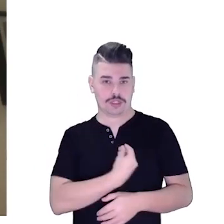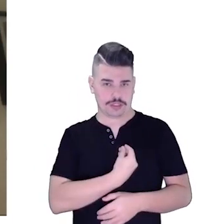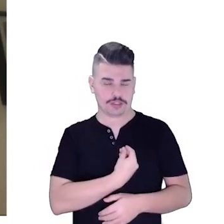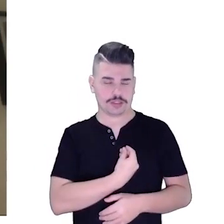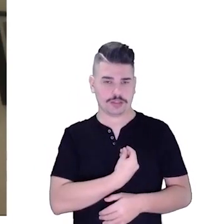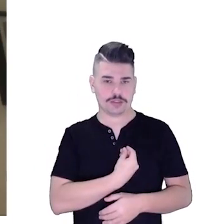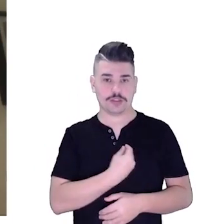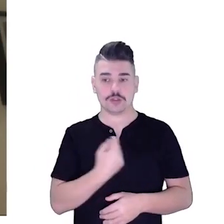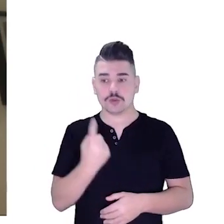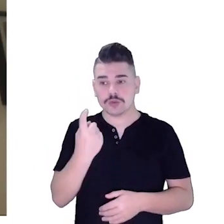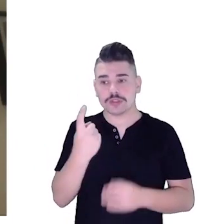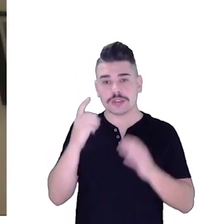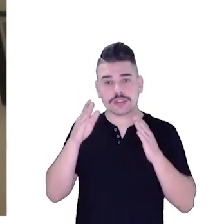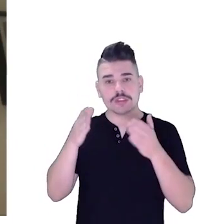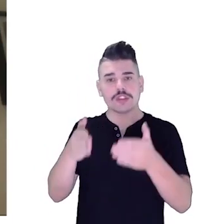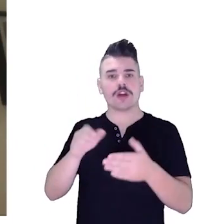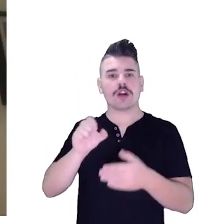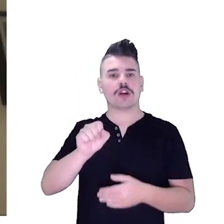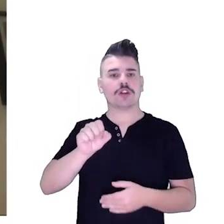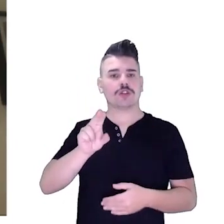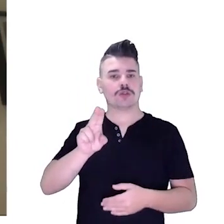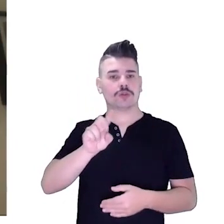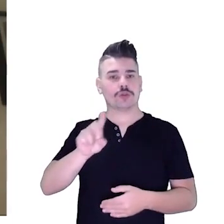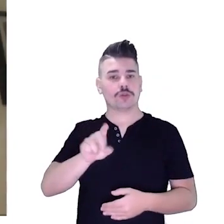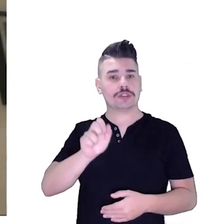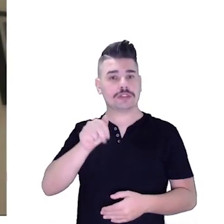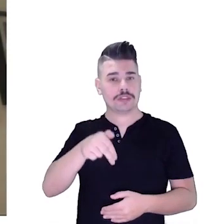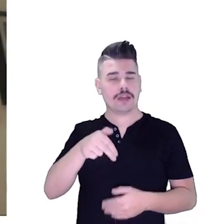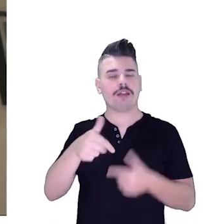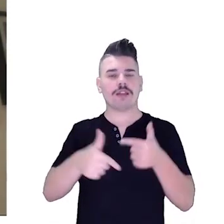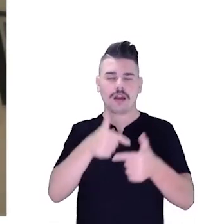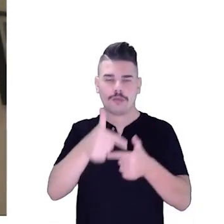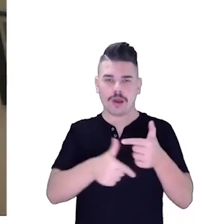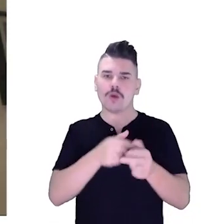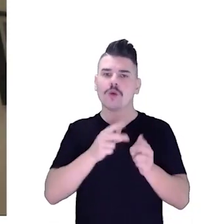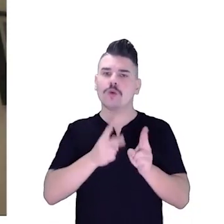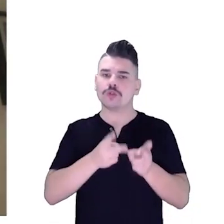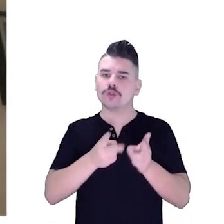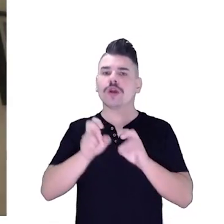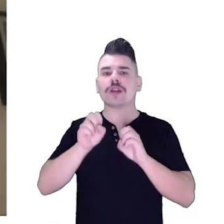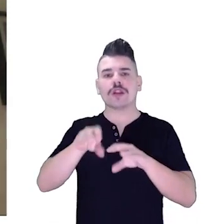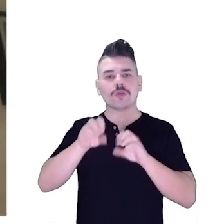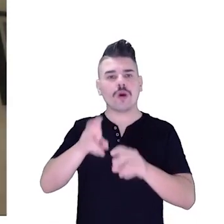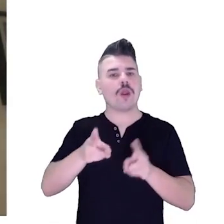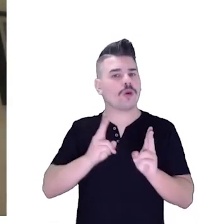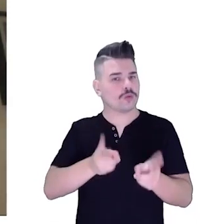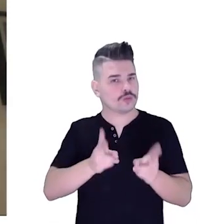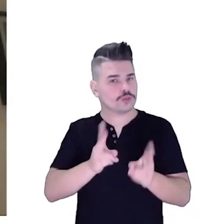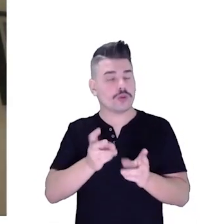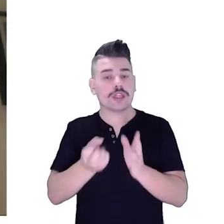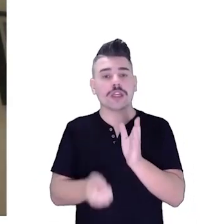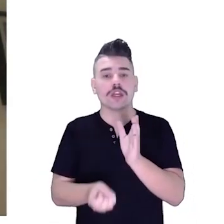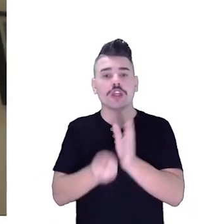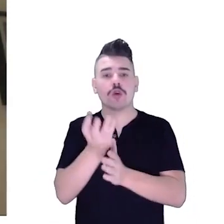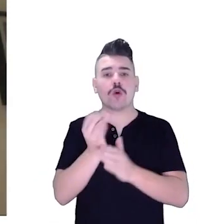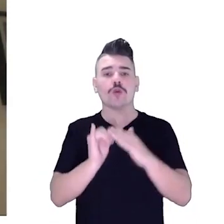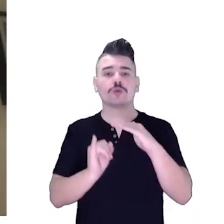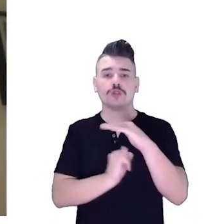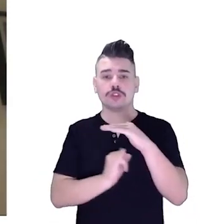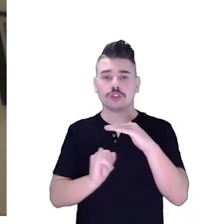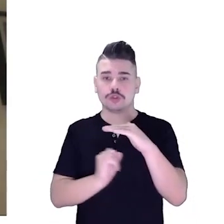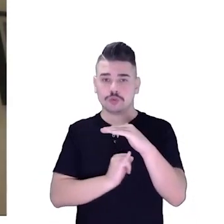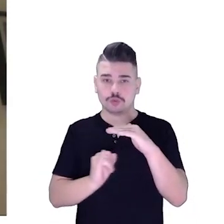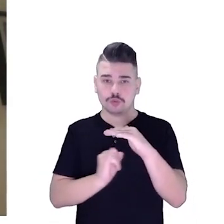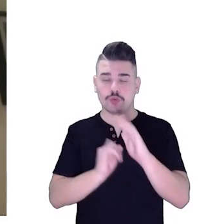estudos transgênero, e uma delas em especial, Susan Strecker, continua trabalhando